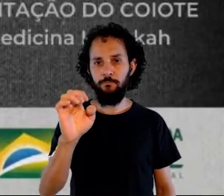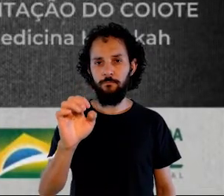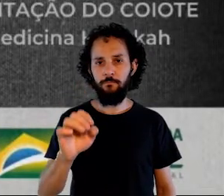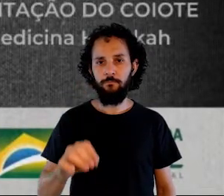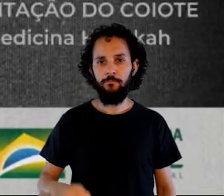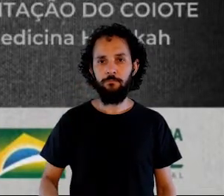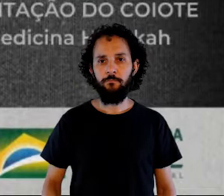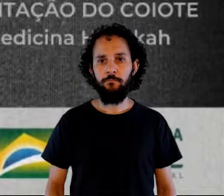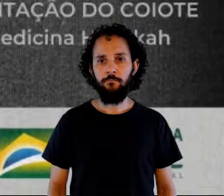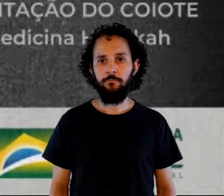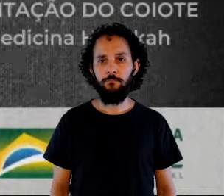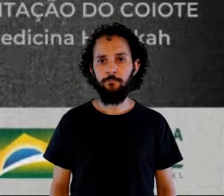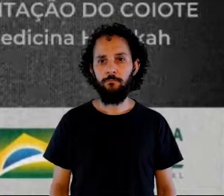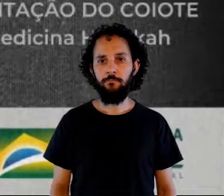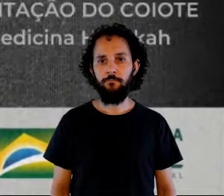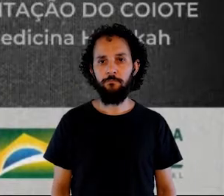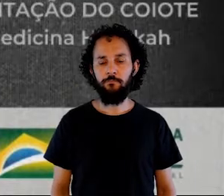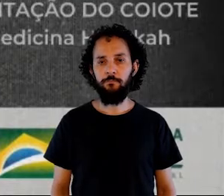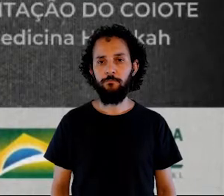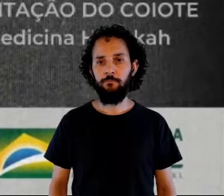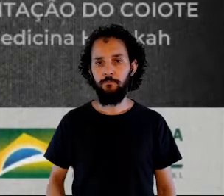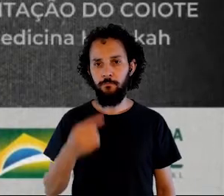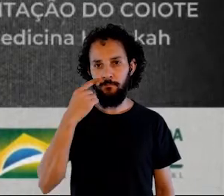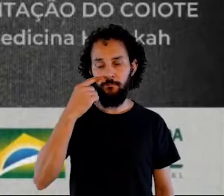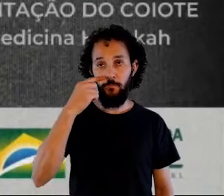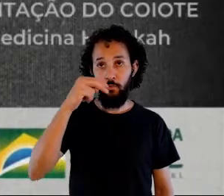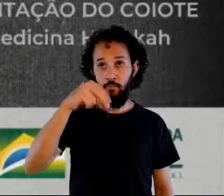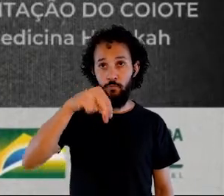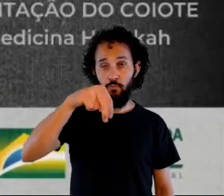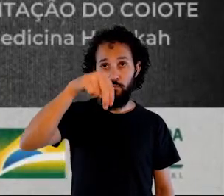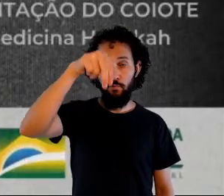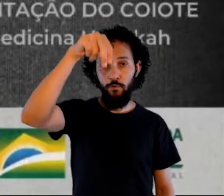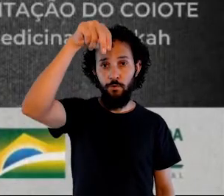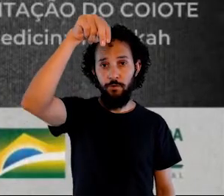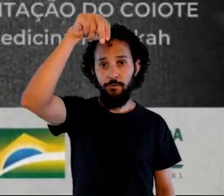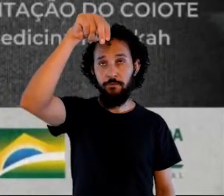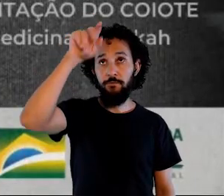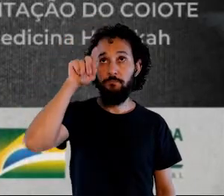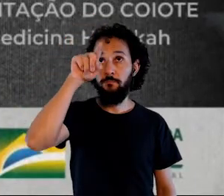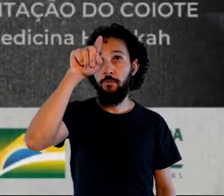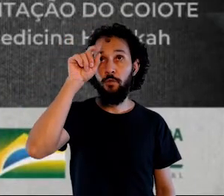A direção norte é o lugar da criança interior.